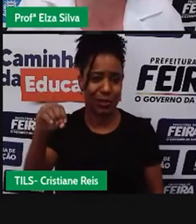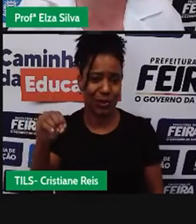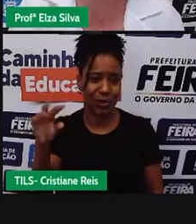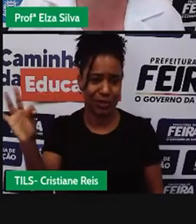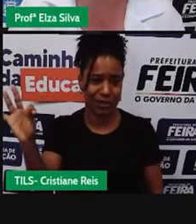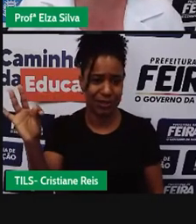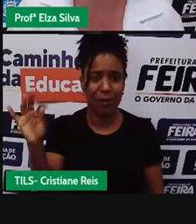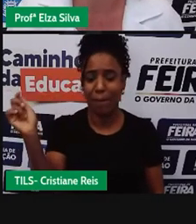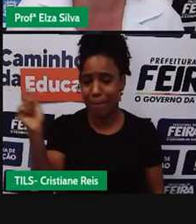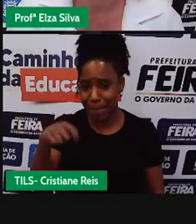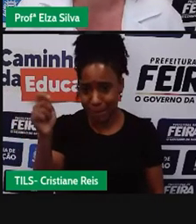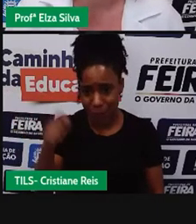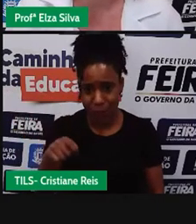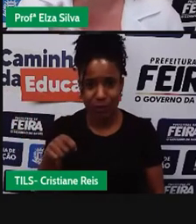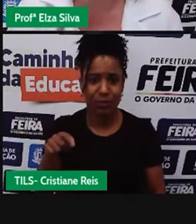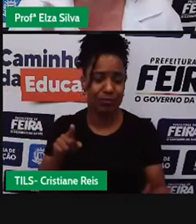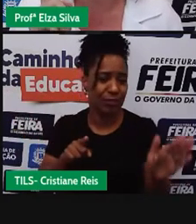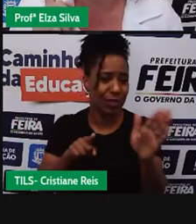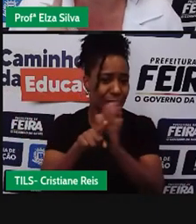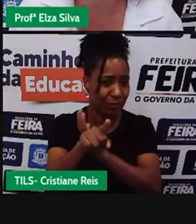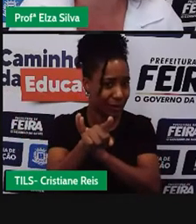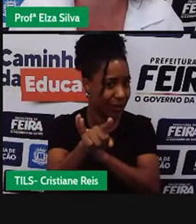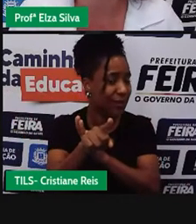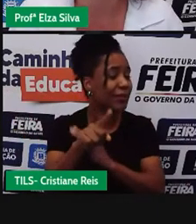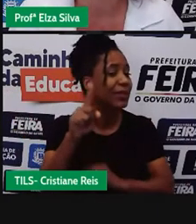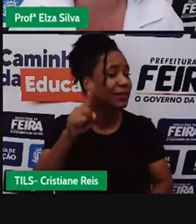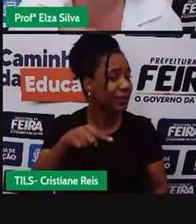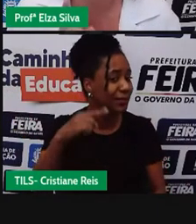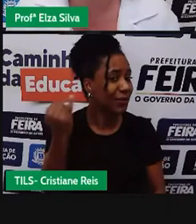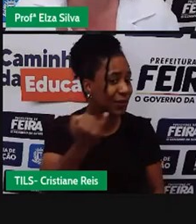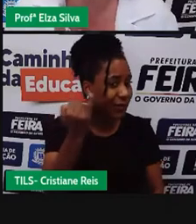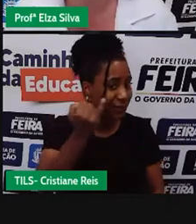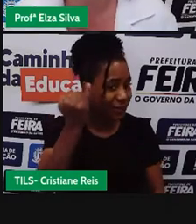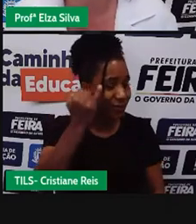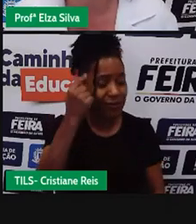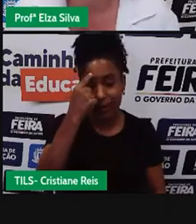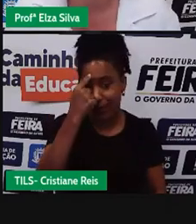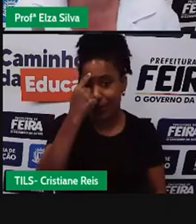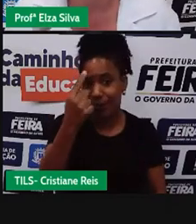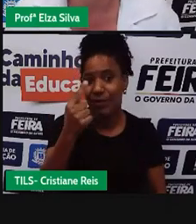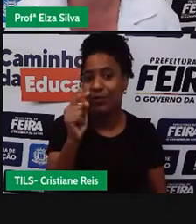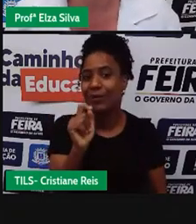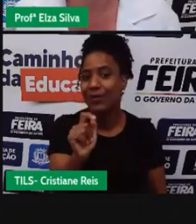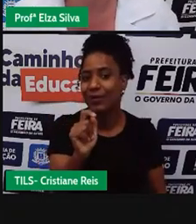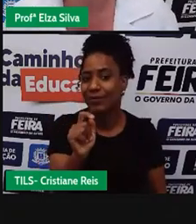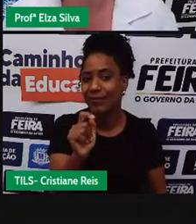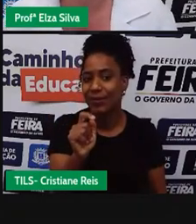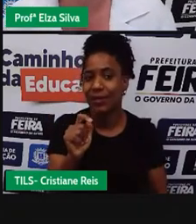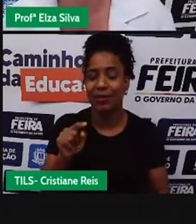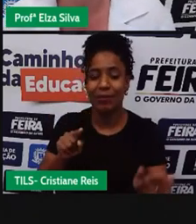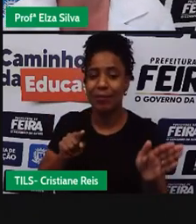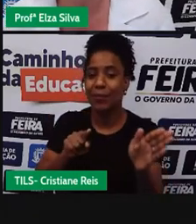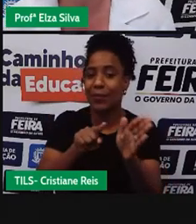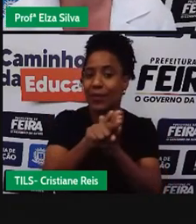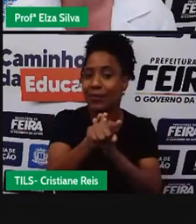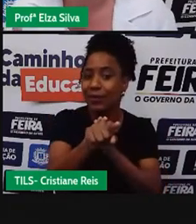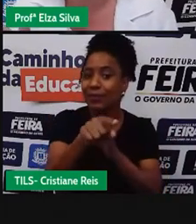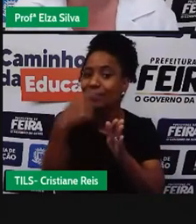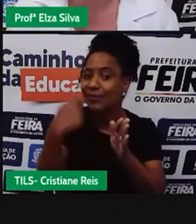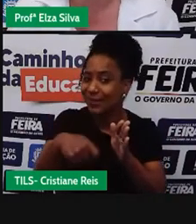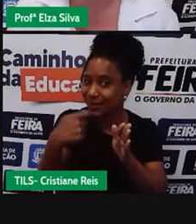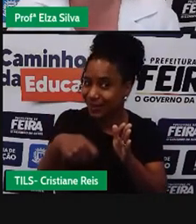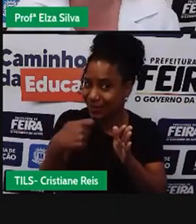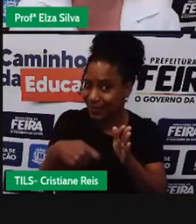questionamentos com esse modal. Mas é importante que você se lembre que ao fazermos perguntas,